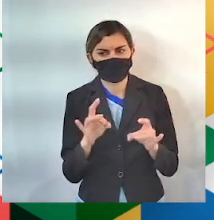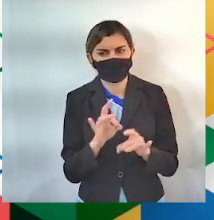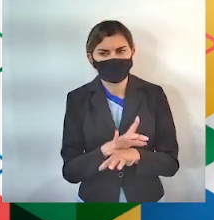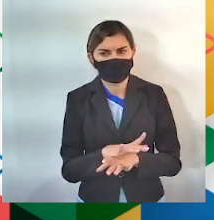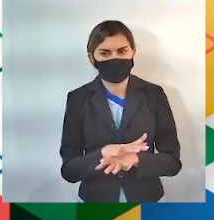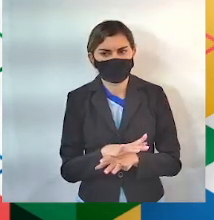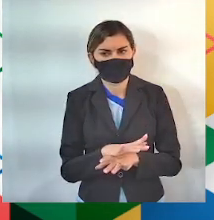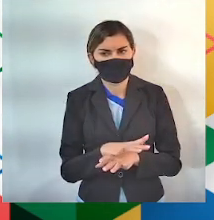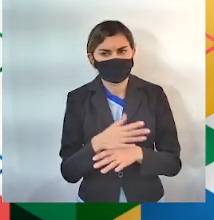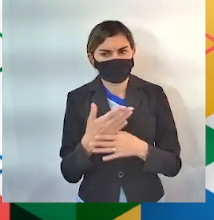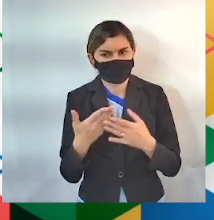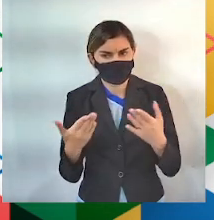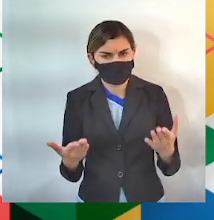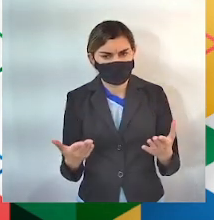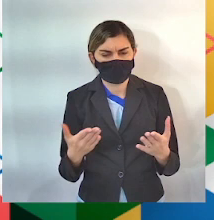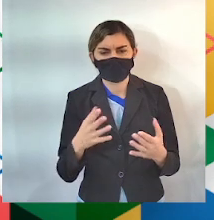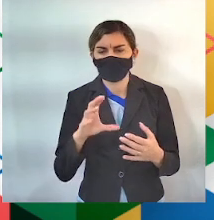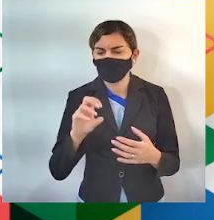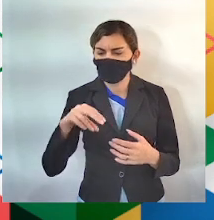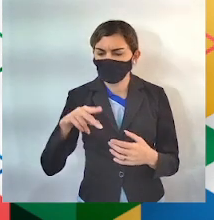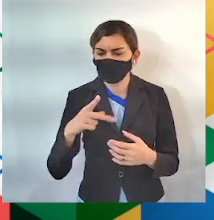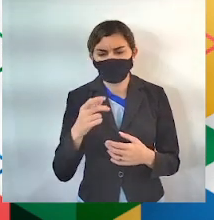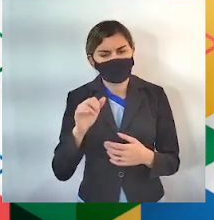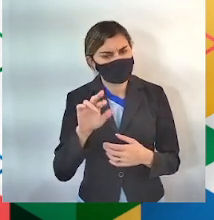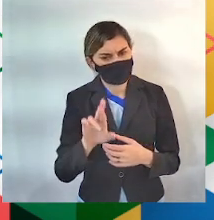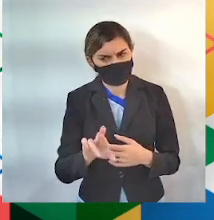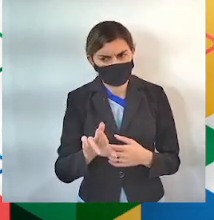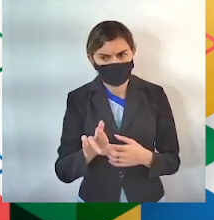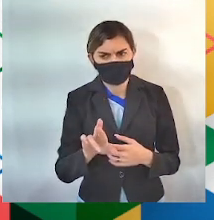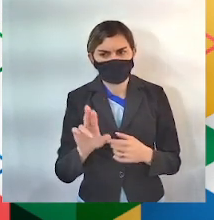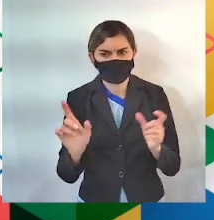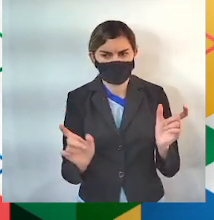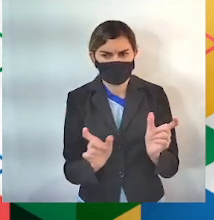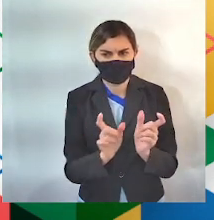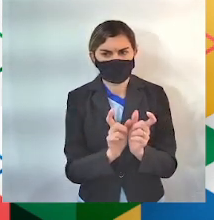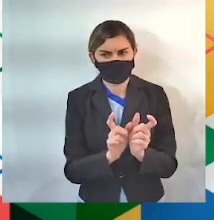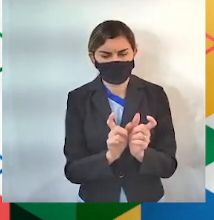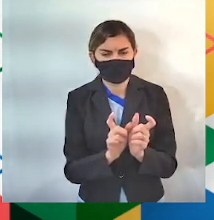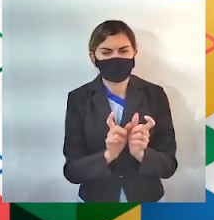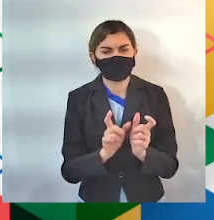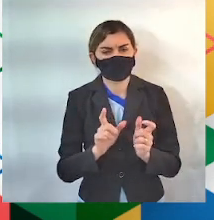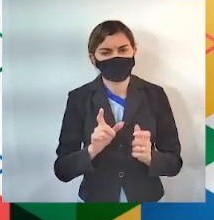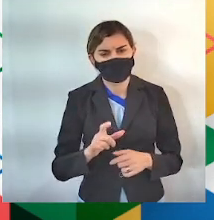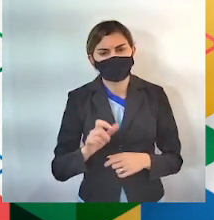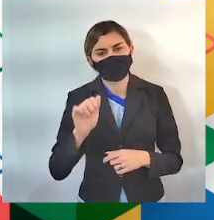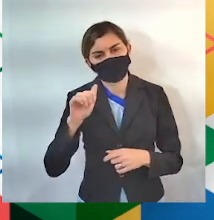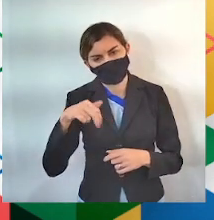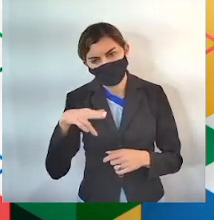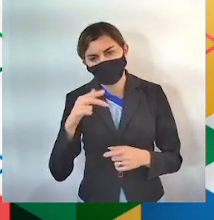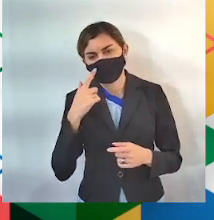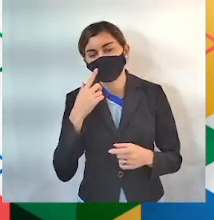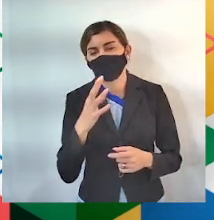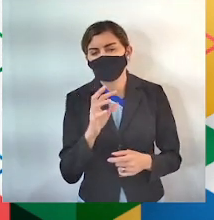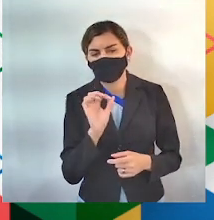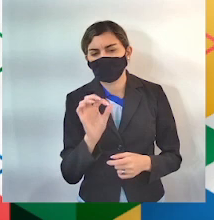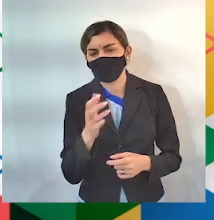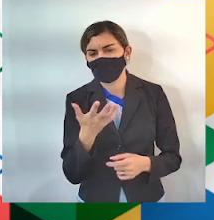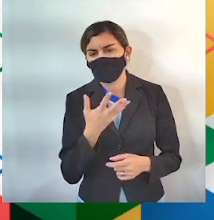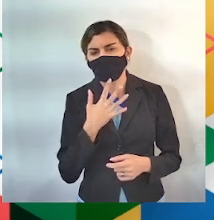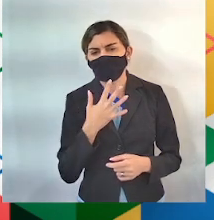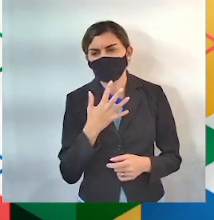no infinitivo ali, conhecer, né? Recebe ali o lá, los, lais. Juan quer conhecer